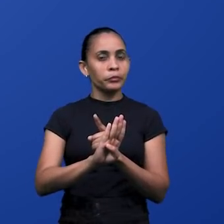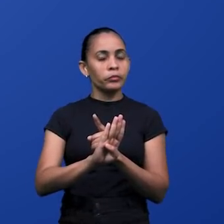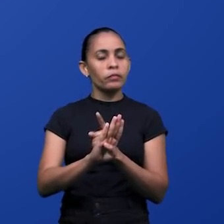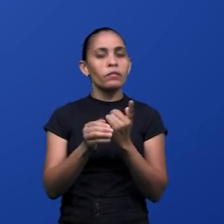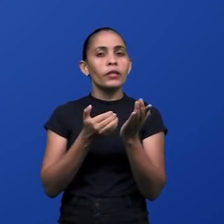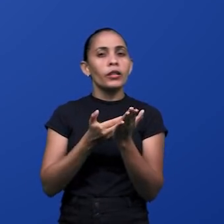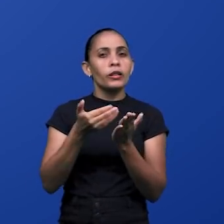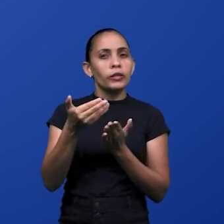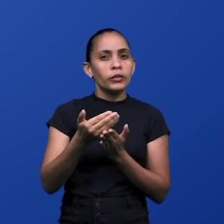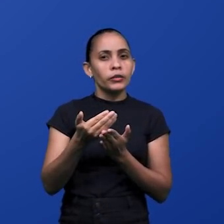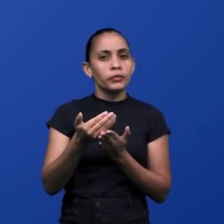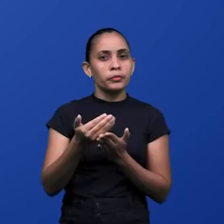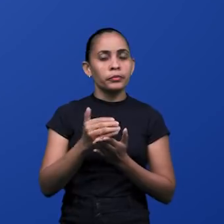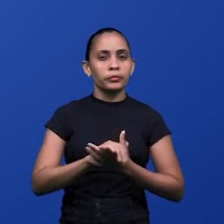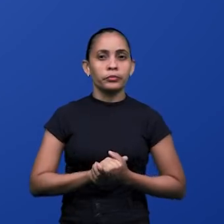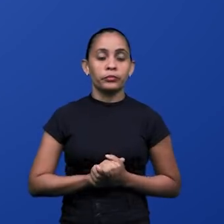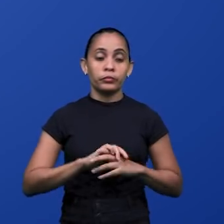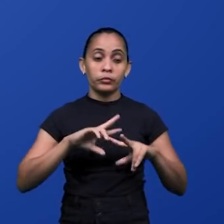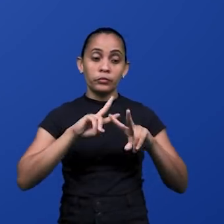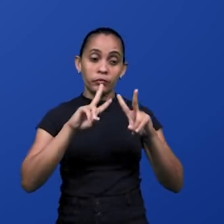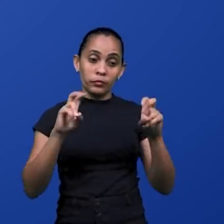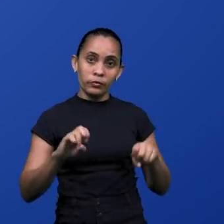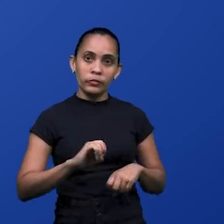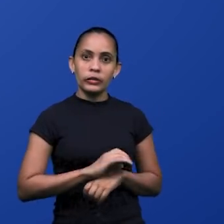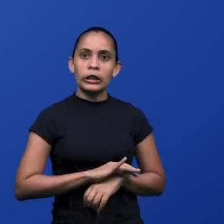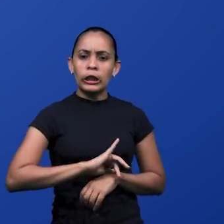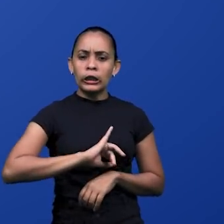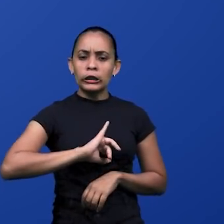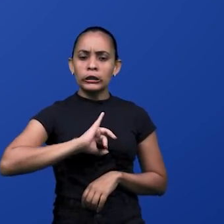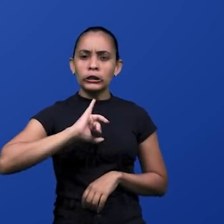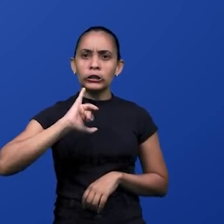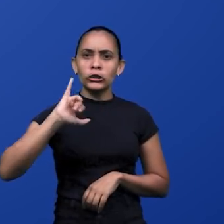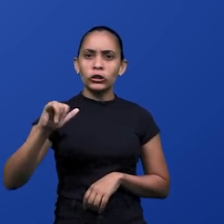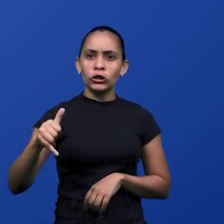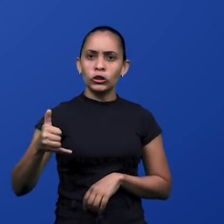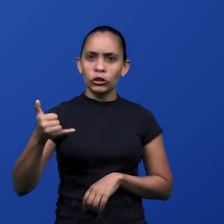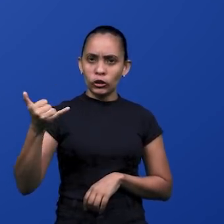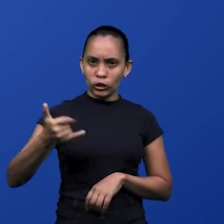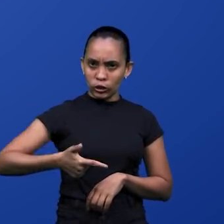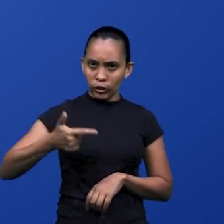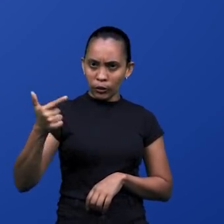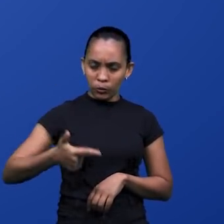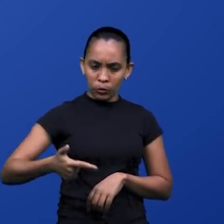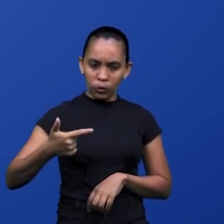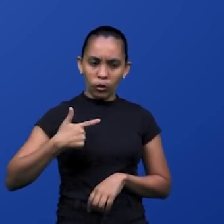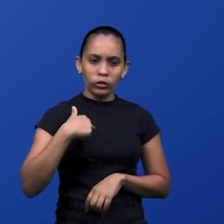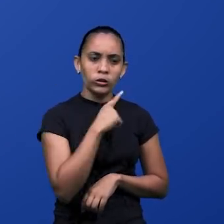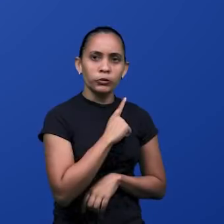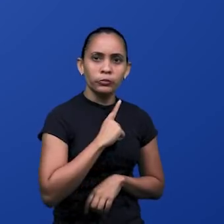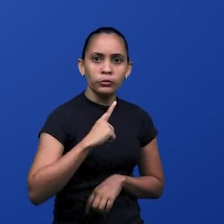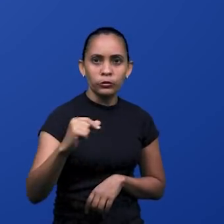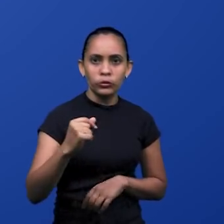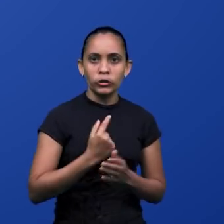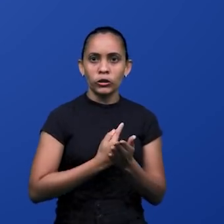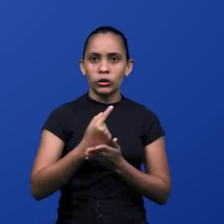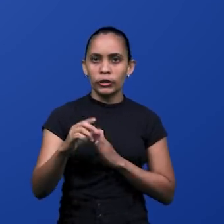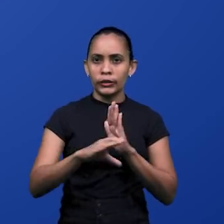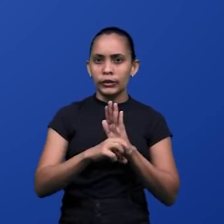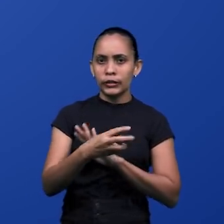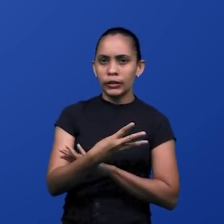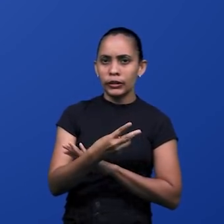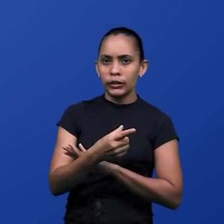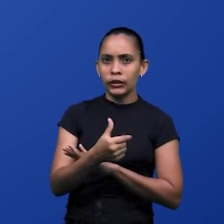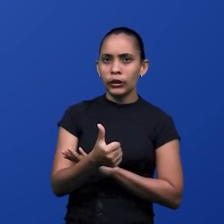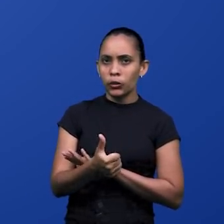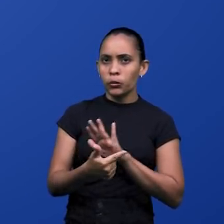foi anunciado a Labão que Jacó tinha fugido? Podemos encontrar em Gênesis, capítulo 31, verso 22,